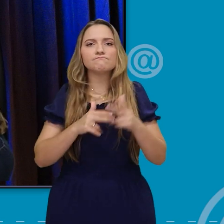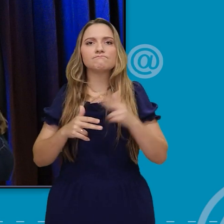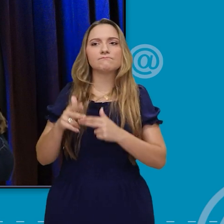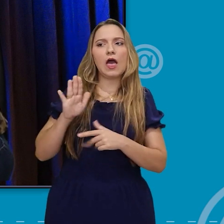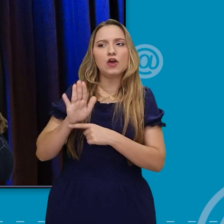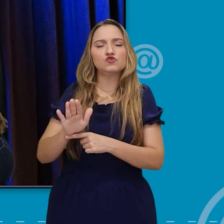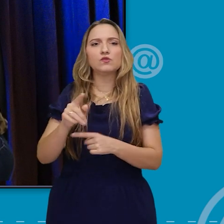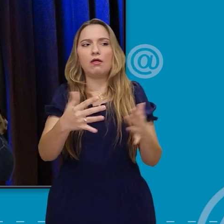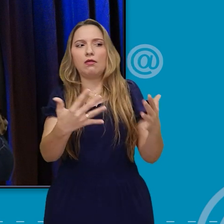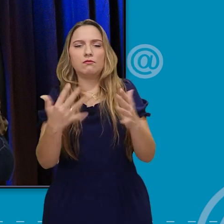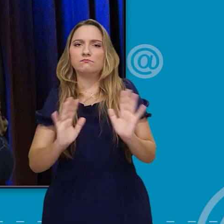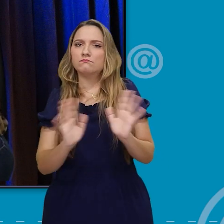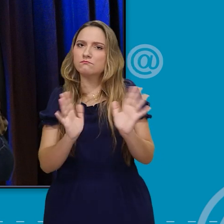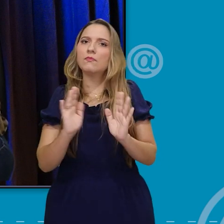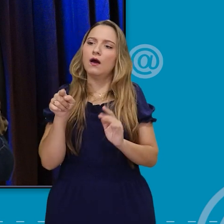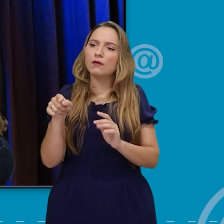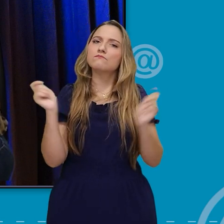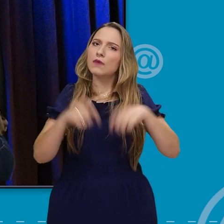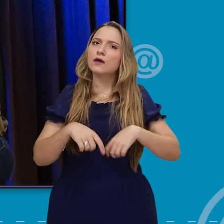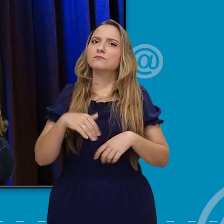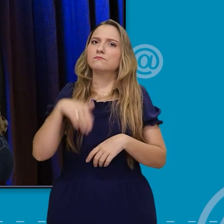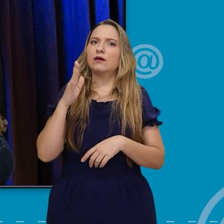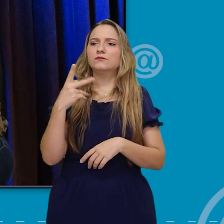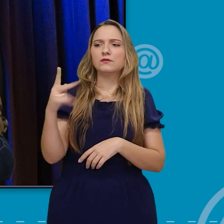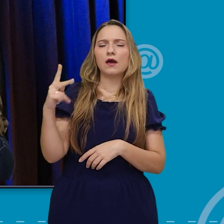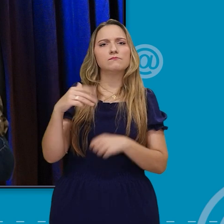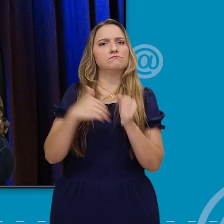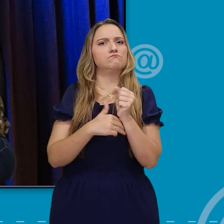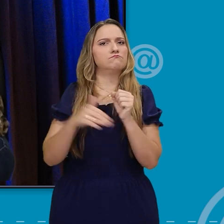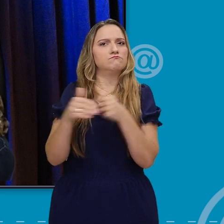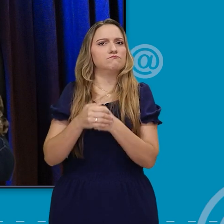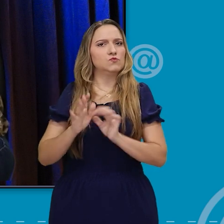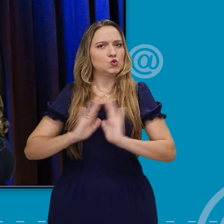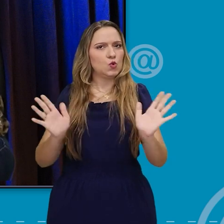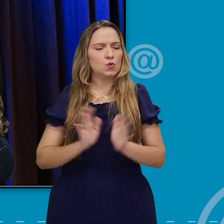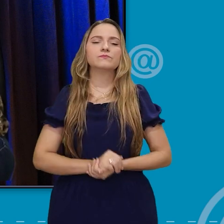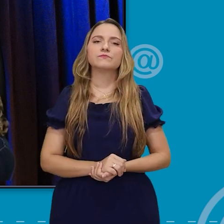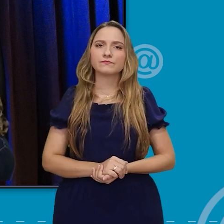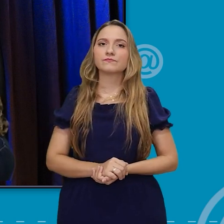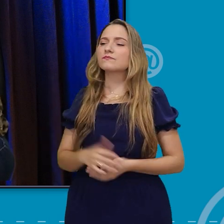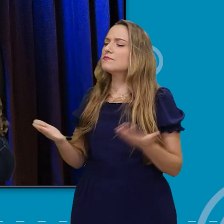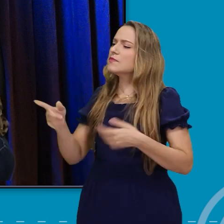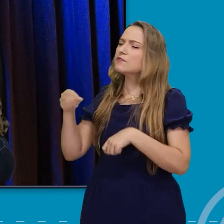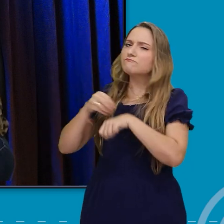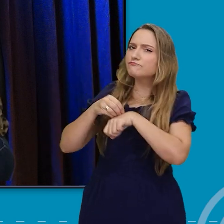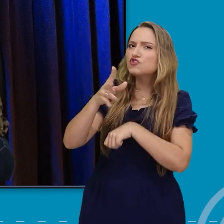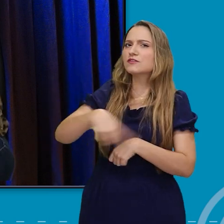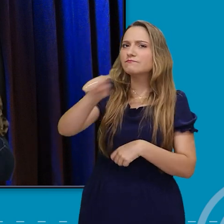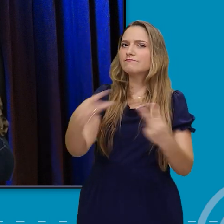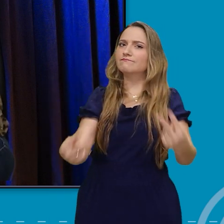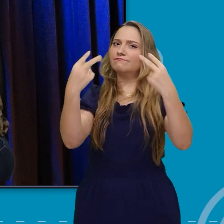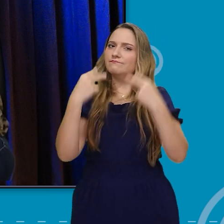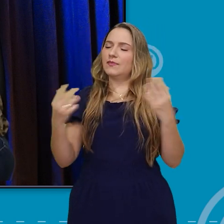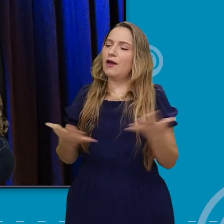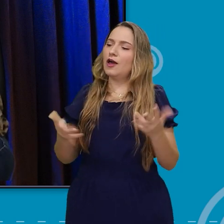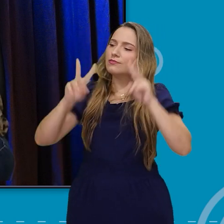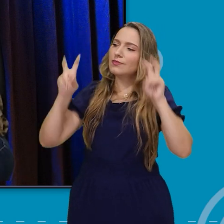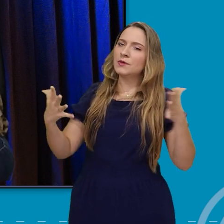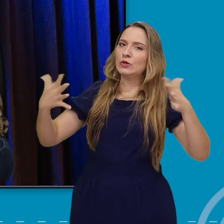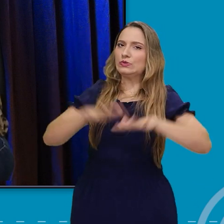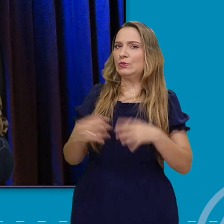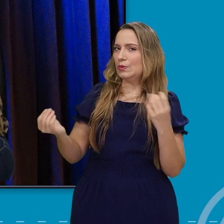que ela consiga desenvolver de uma forma mais discreta dentro das possibilidades dela. Qual é o recado que você quer deixar em relação a essa temática para